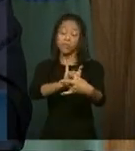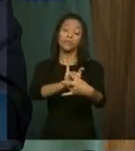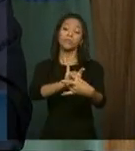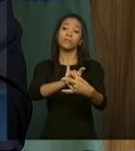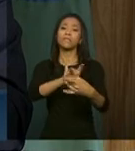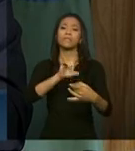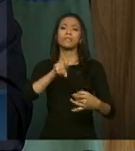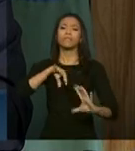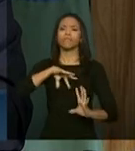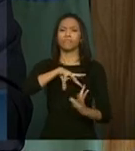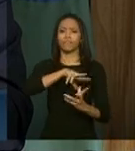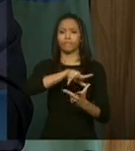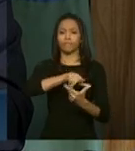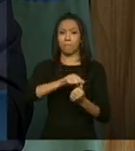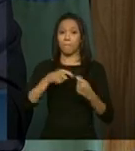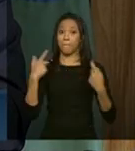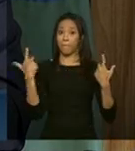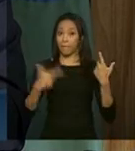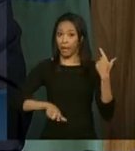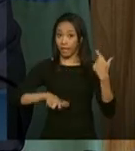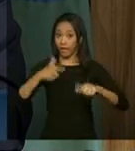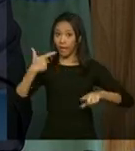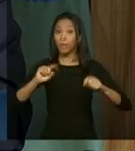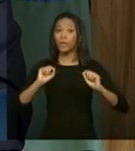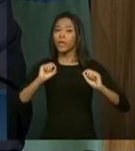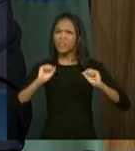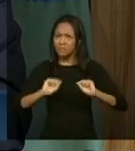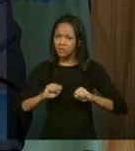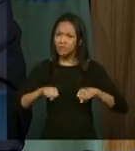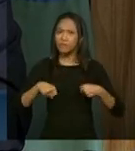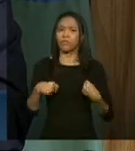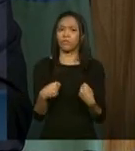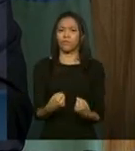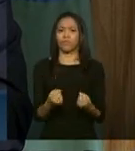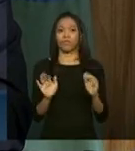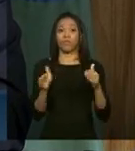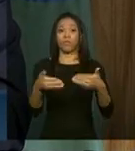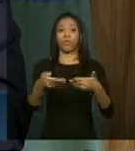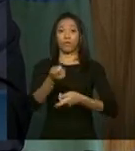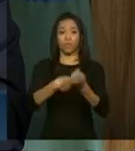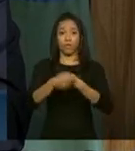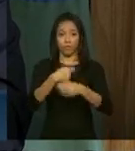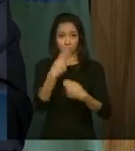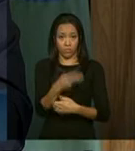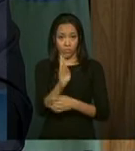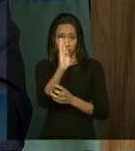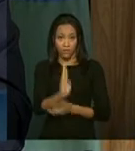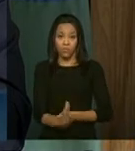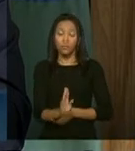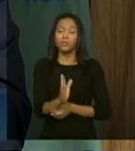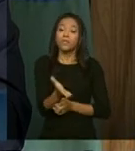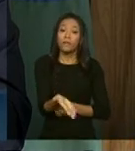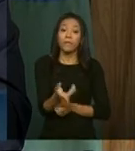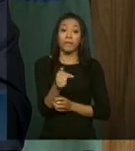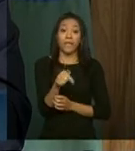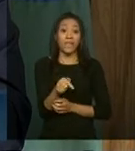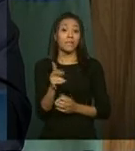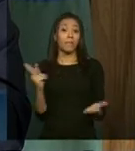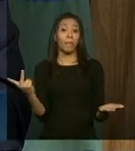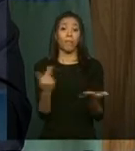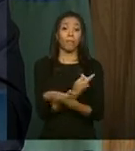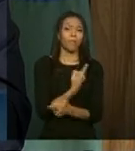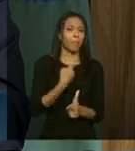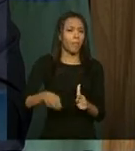exigirá cada vez mais esforço de competitividade sistêmica da economia brasileira. Então, essa crise